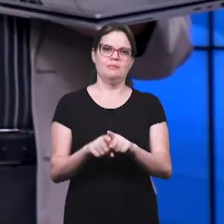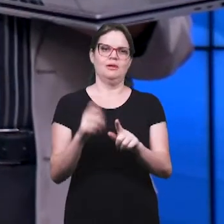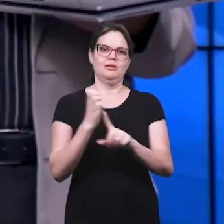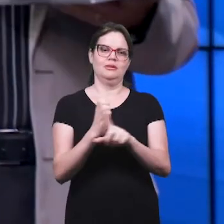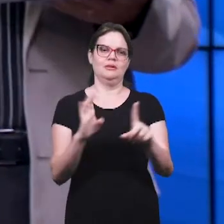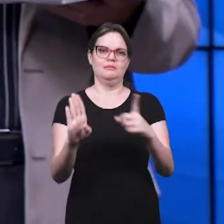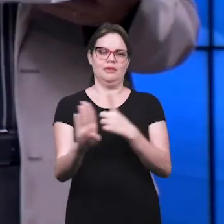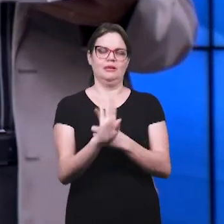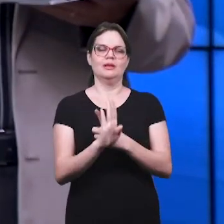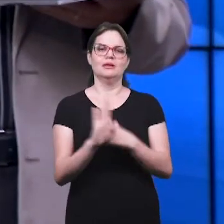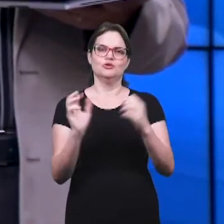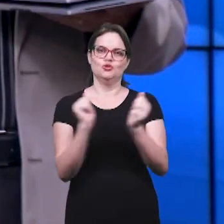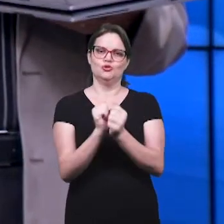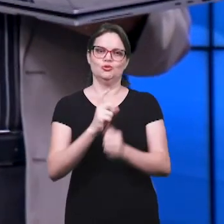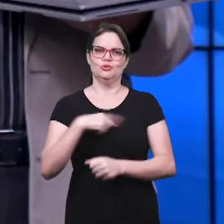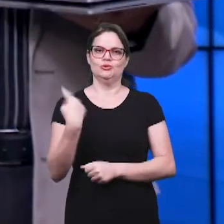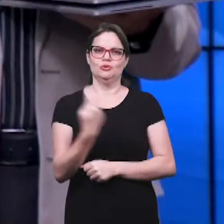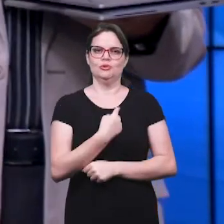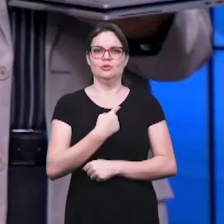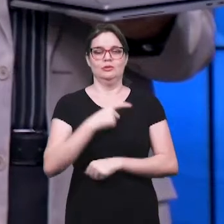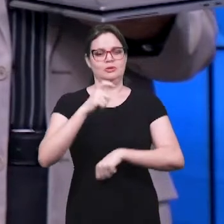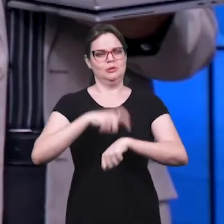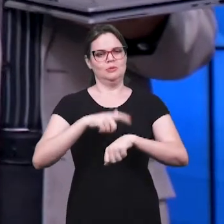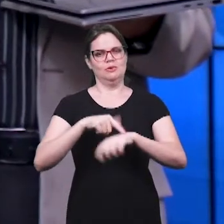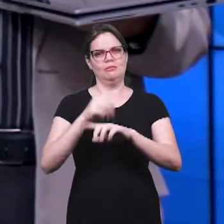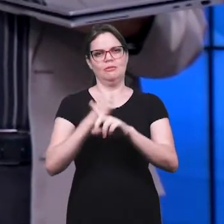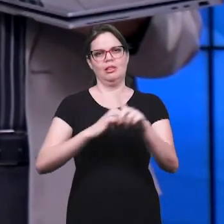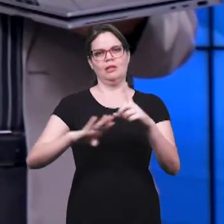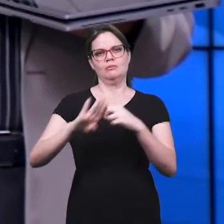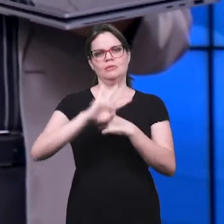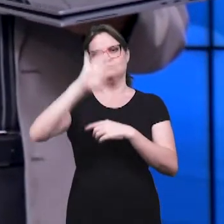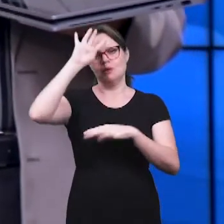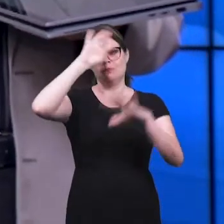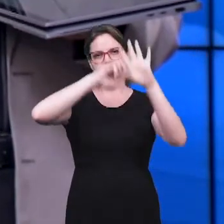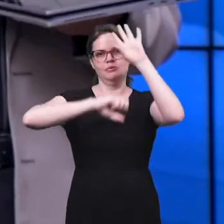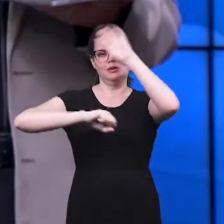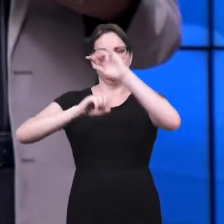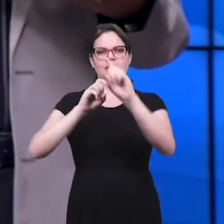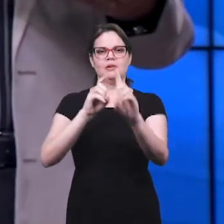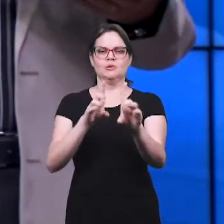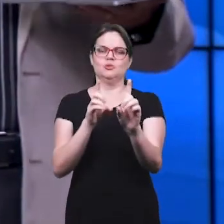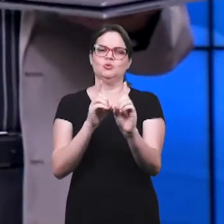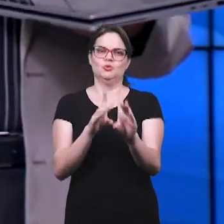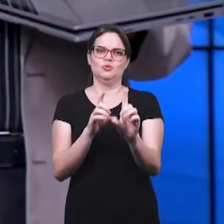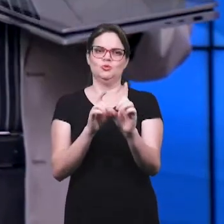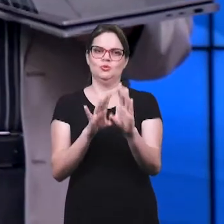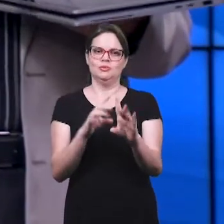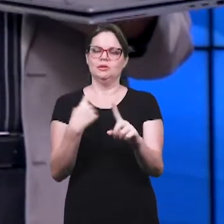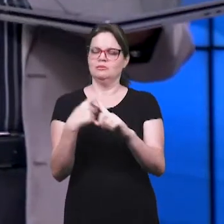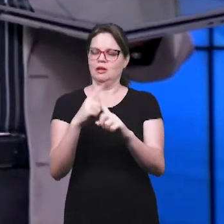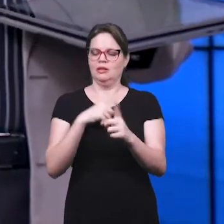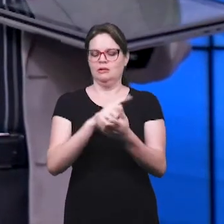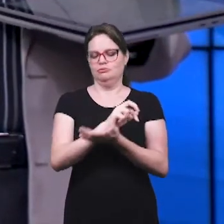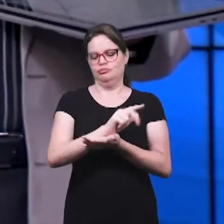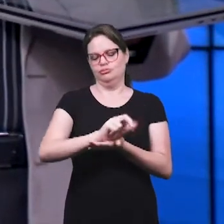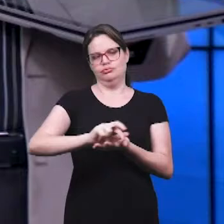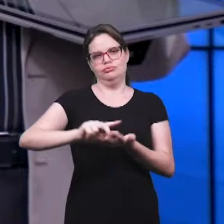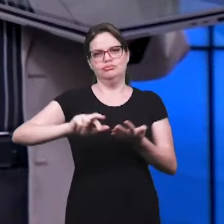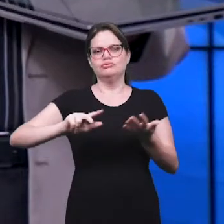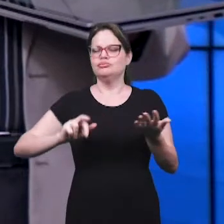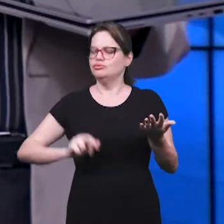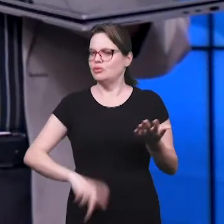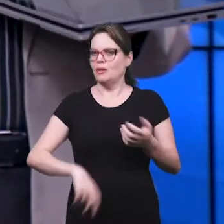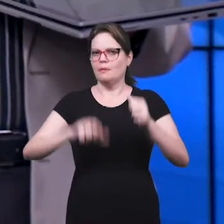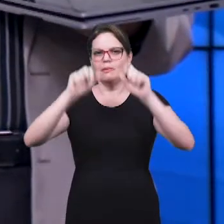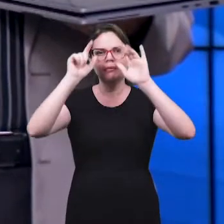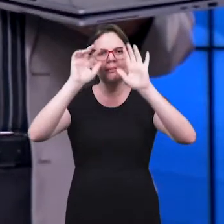você participar da Escola Bíblica Dominical e receber ali o ensino doutrinário, o conteúdo doutrinário, que é bastante farto hoje